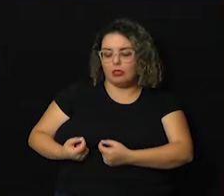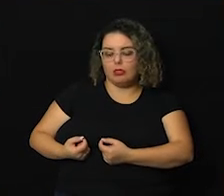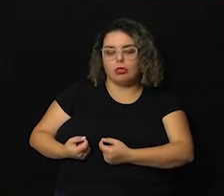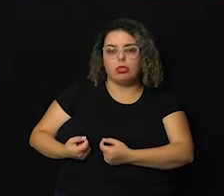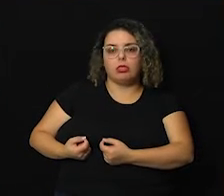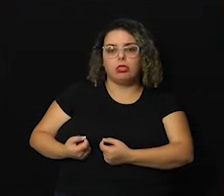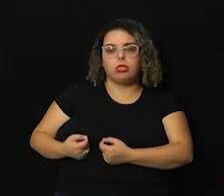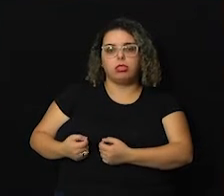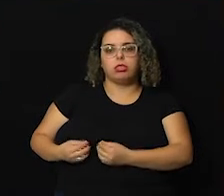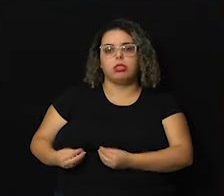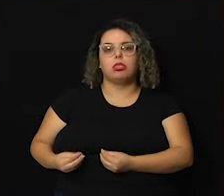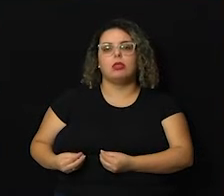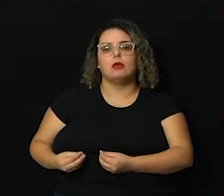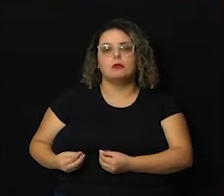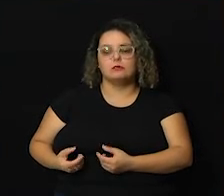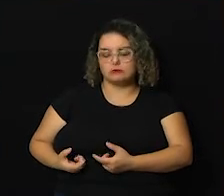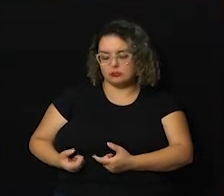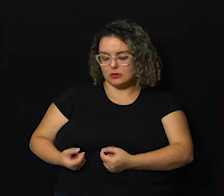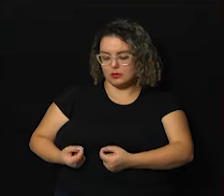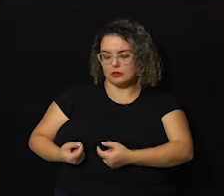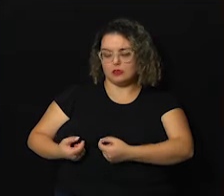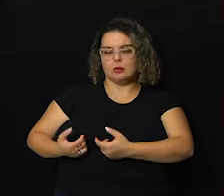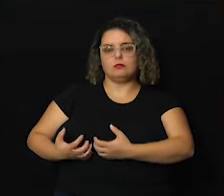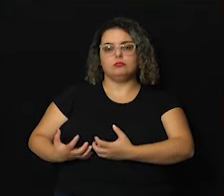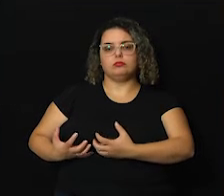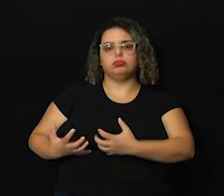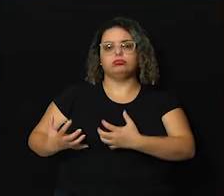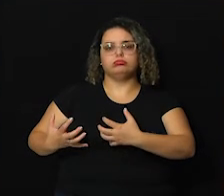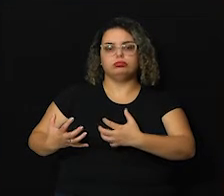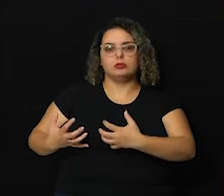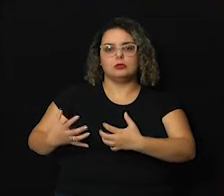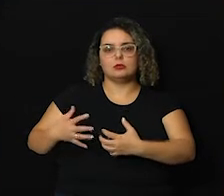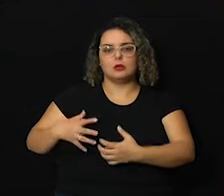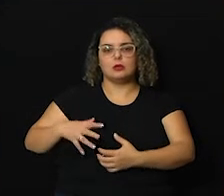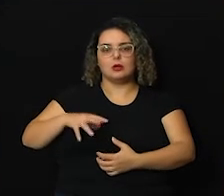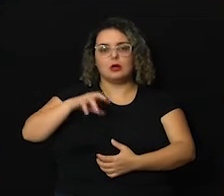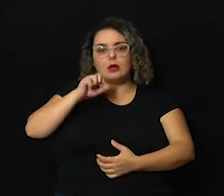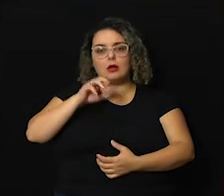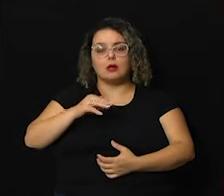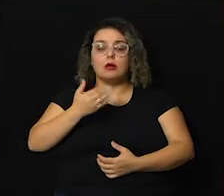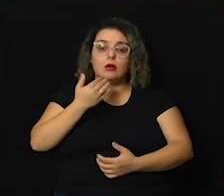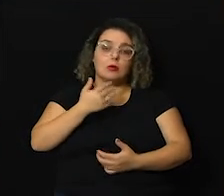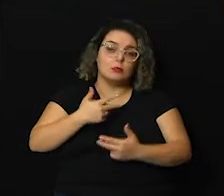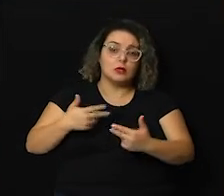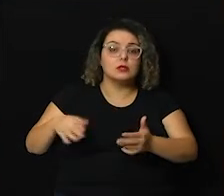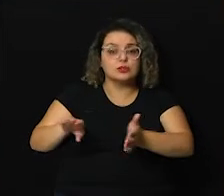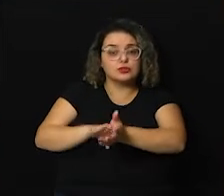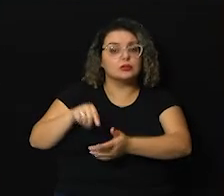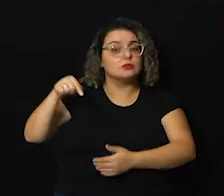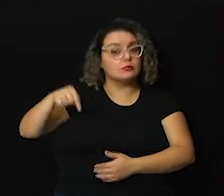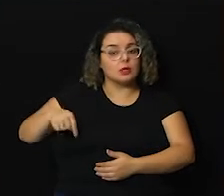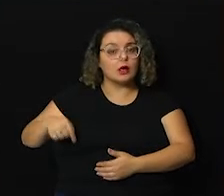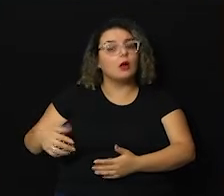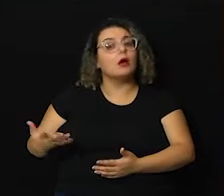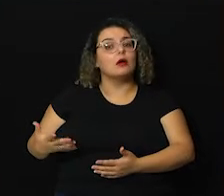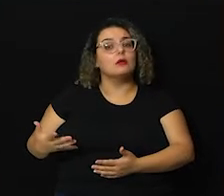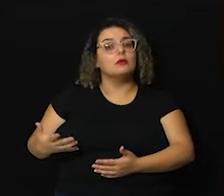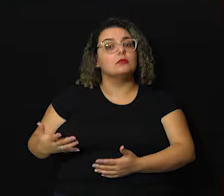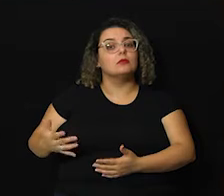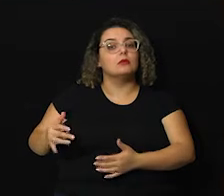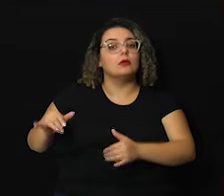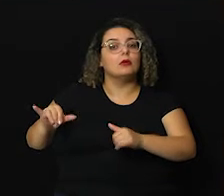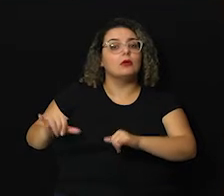a morrer. Ele cresce mais rápido do que o suporte de oxigênio e de alimentos chega para ele, e ele